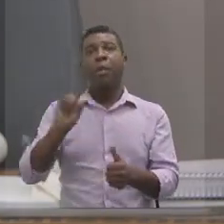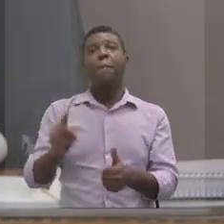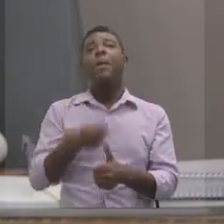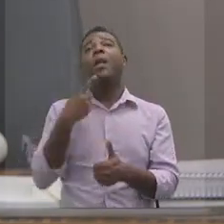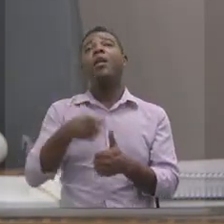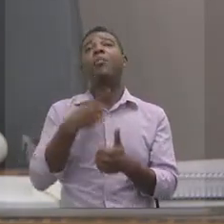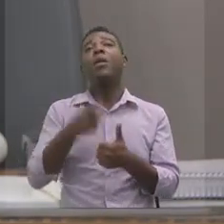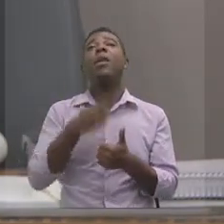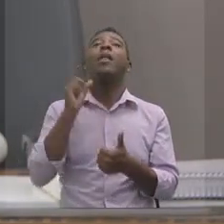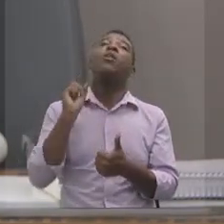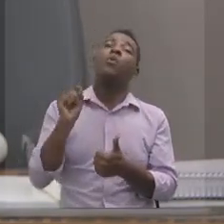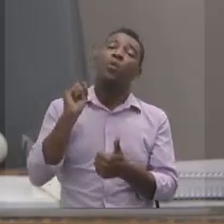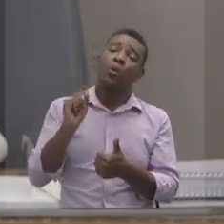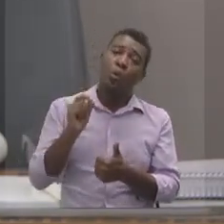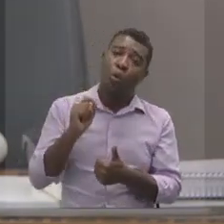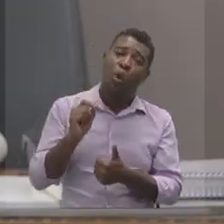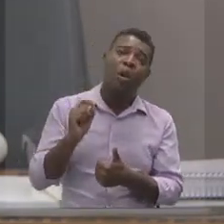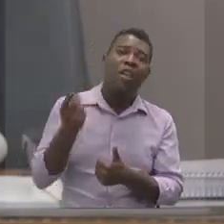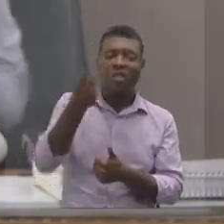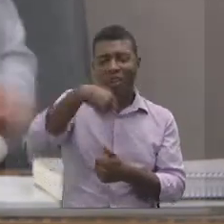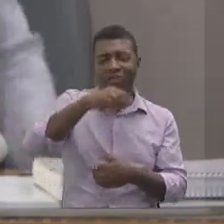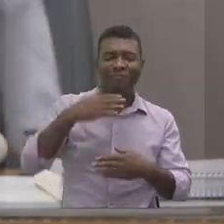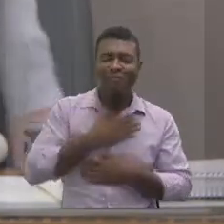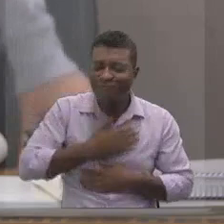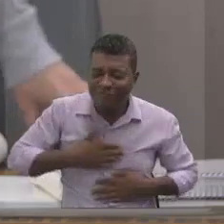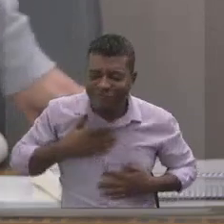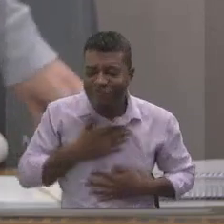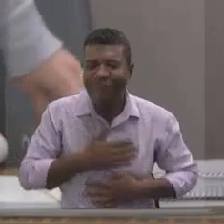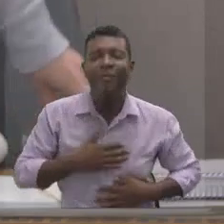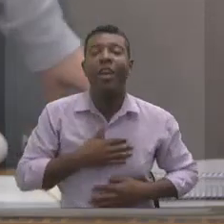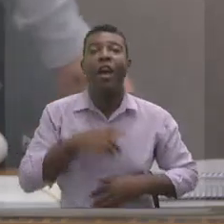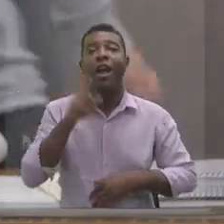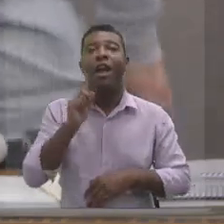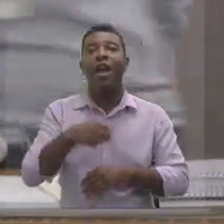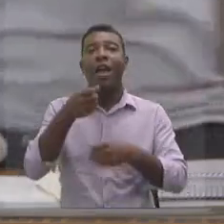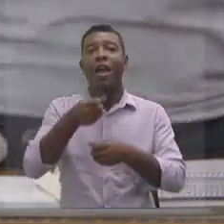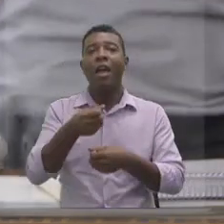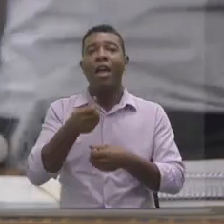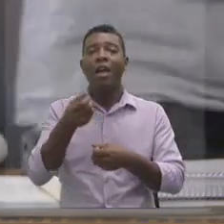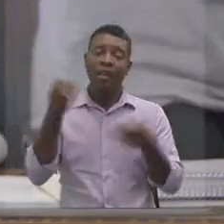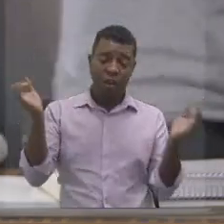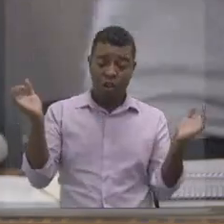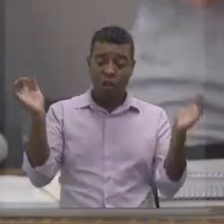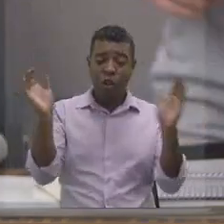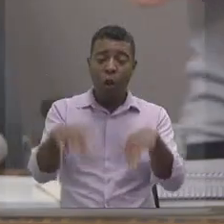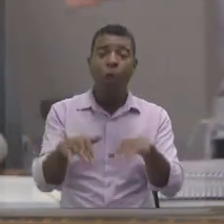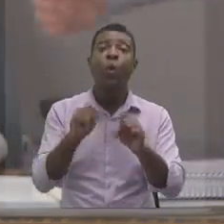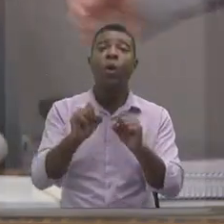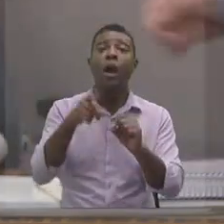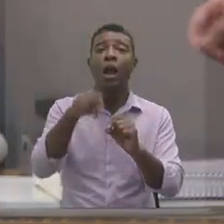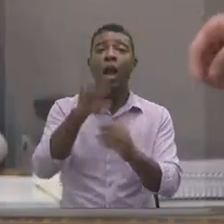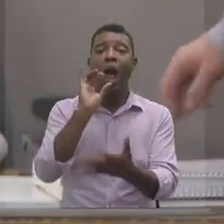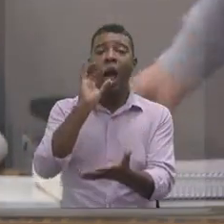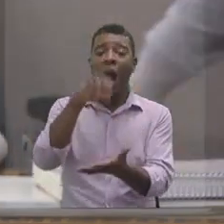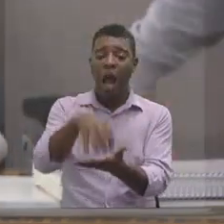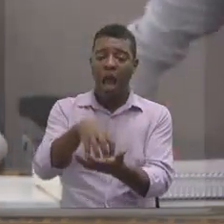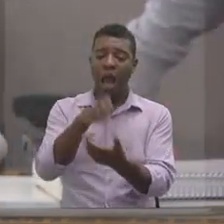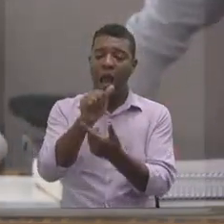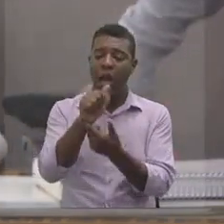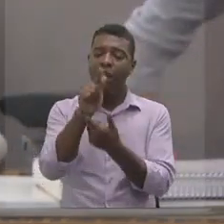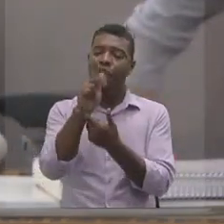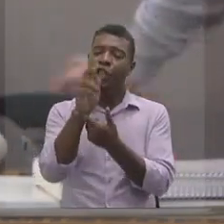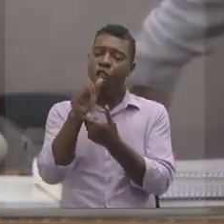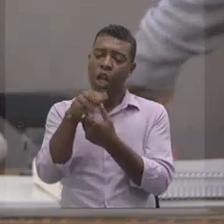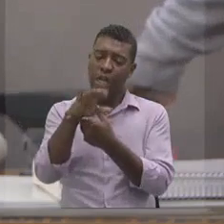é com muita satisfação que a gente incorporou aqui né o guarda-chuva da secretaria as nossas agências de desenvolvimento Metropolitano então